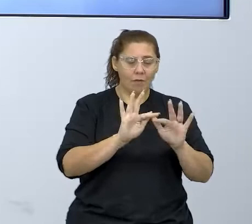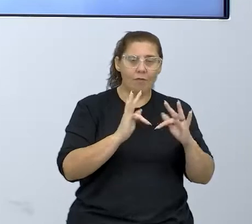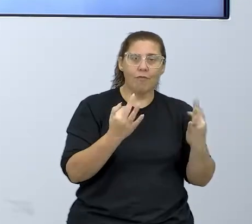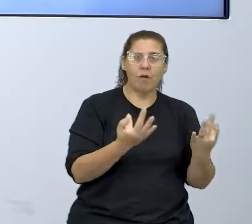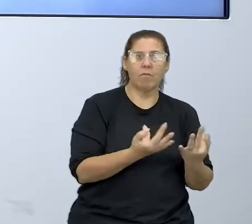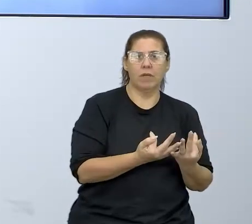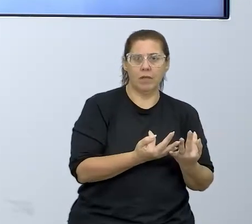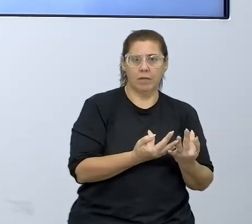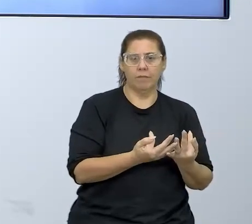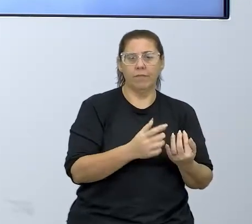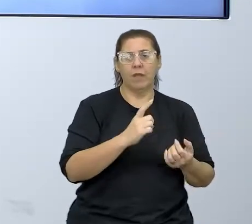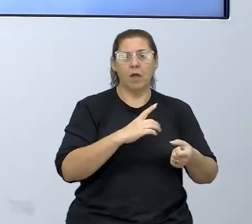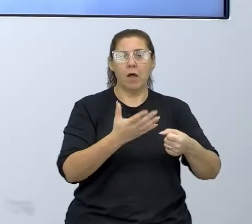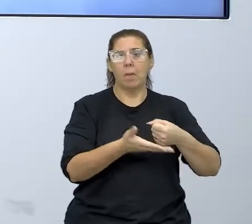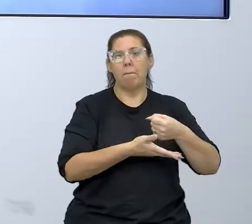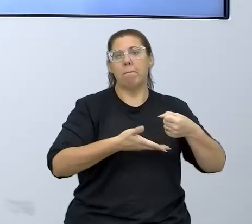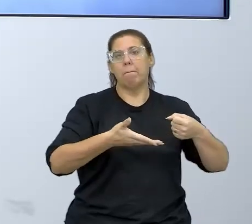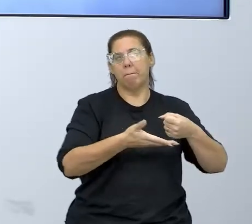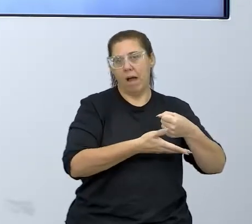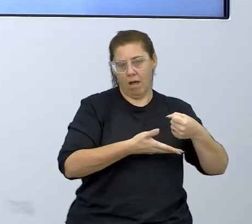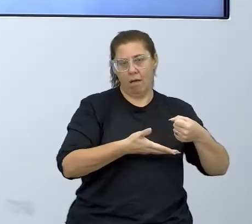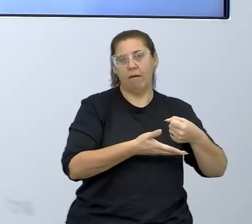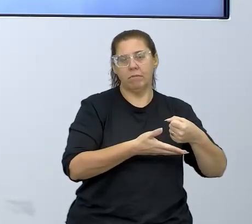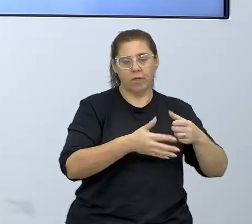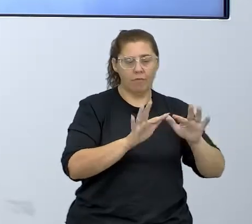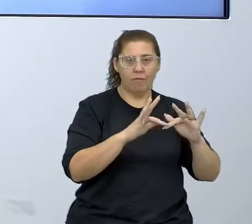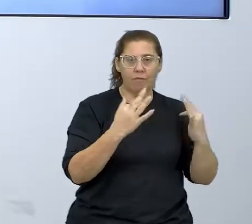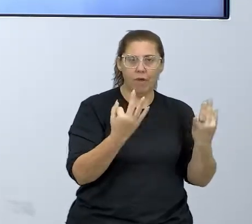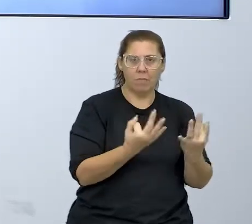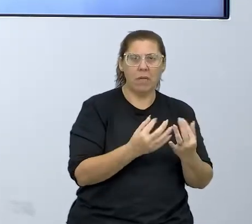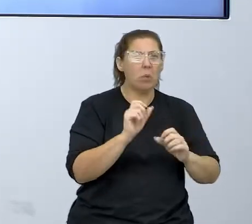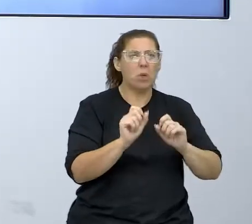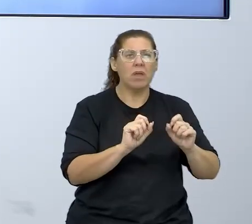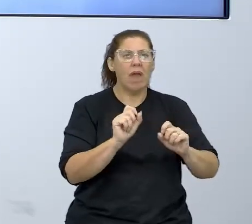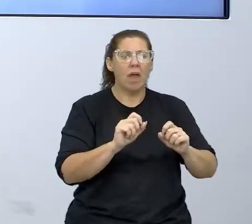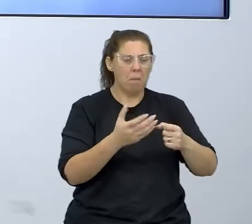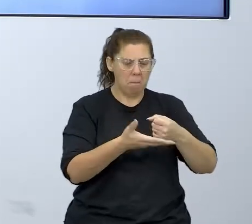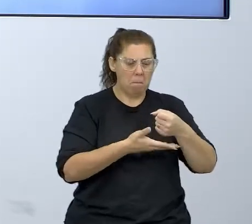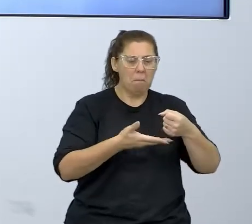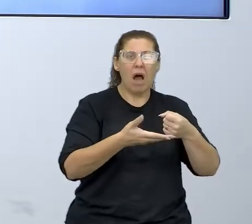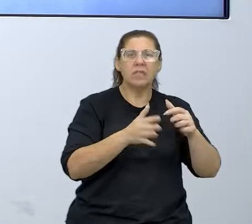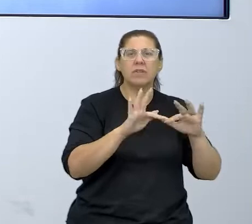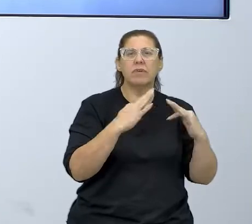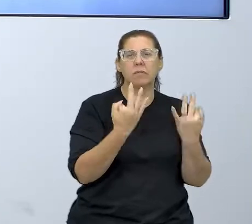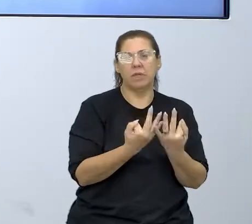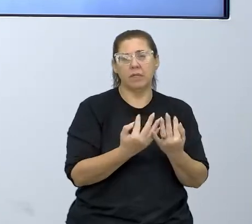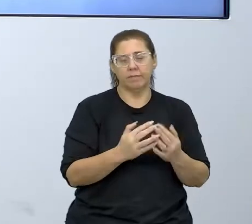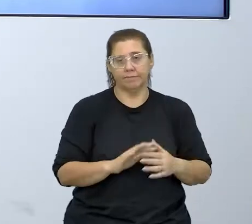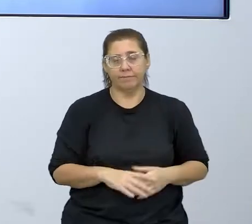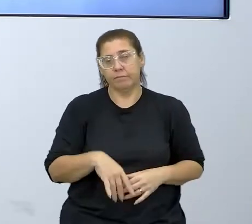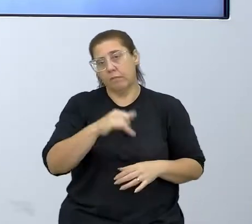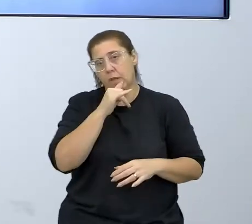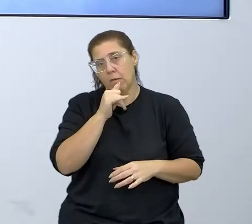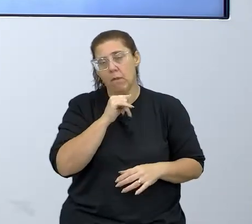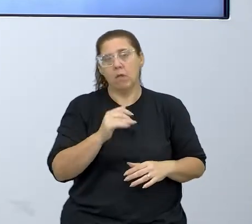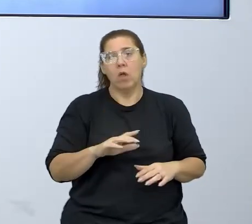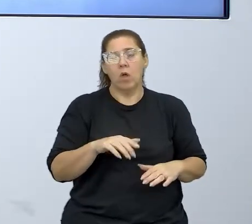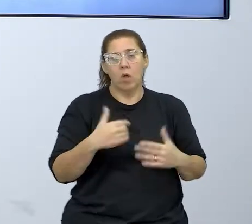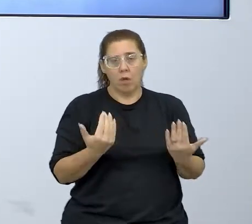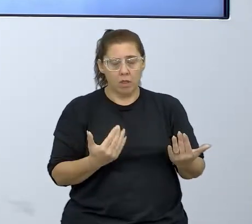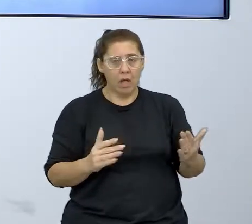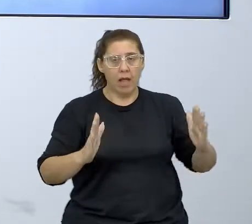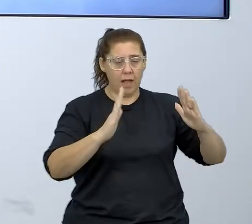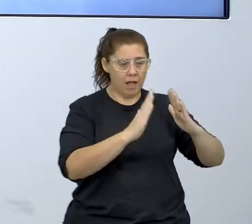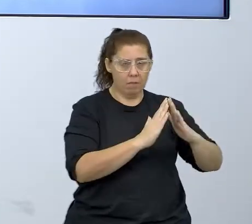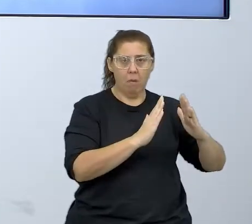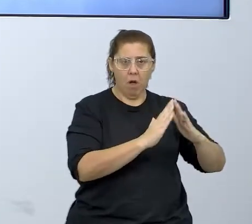Existe uma base muito grande da família. E o que é a base na família? Quando você mora com outras pessoas, e